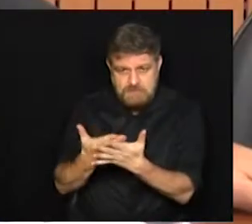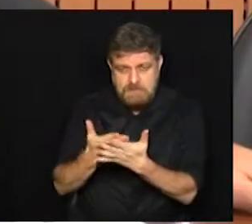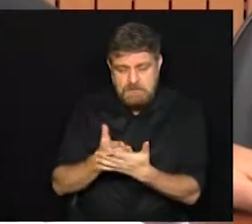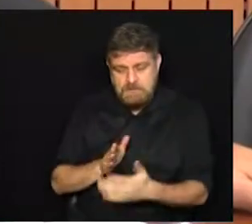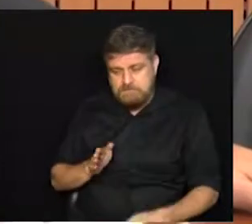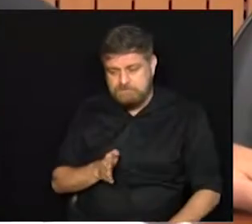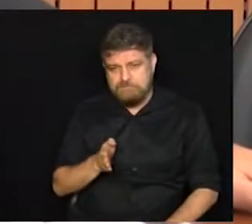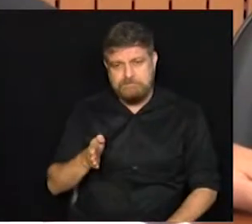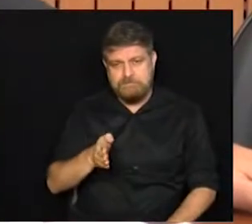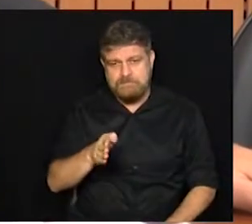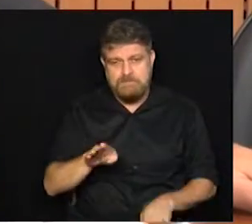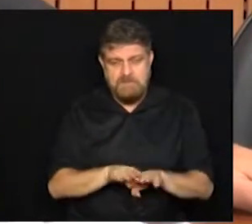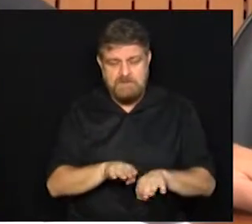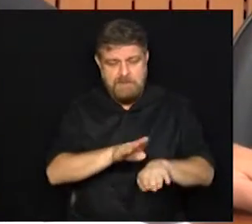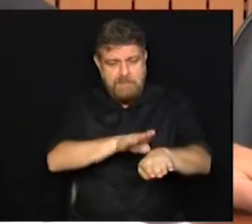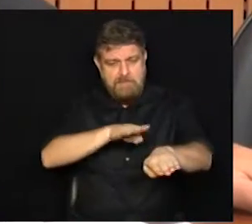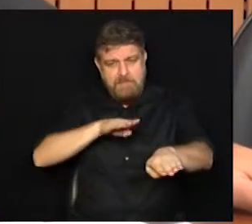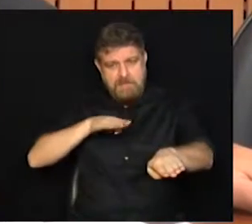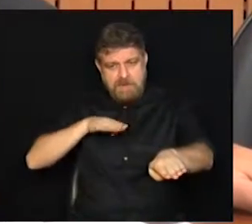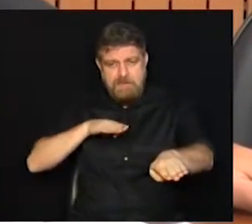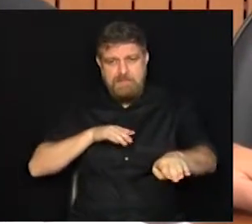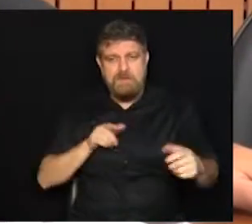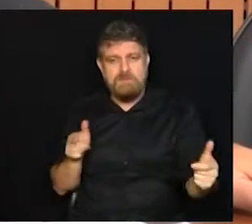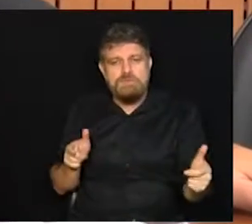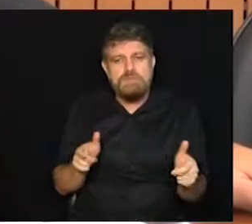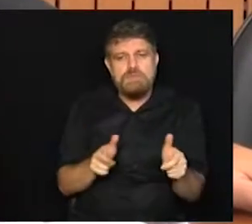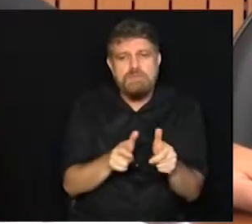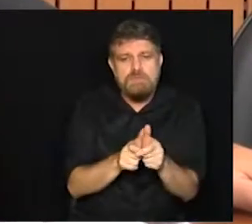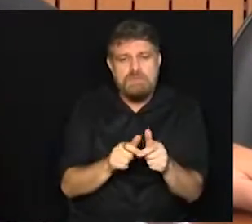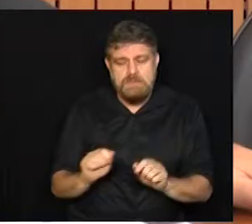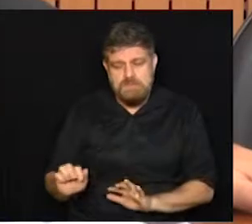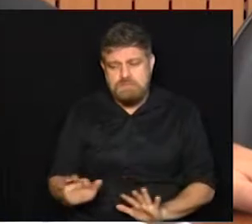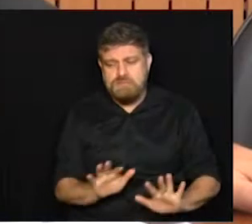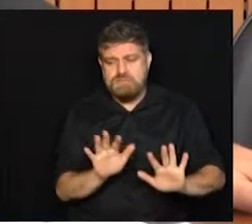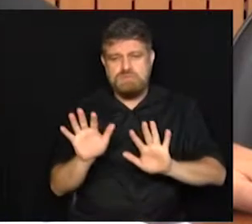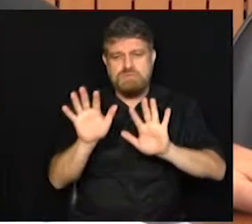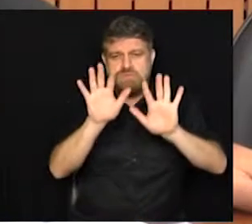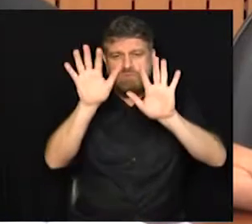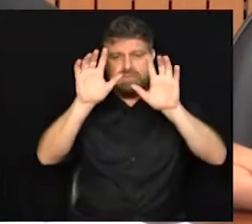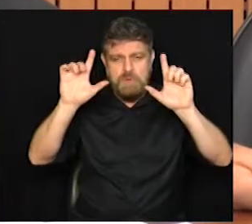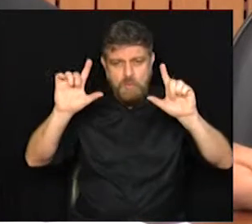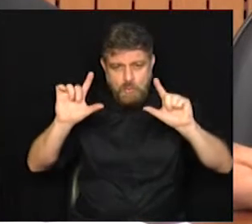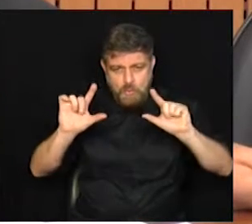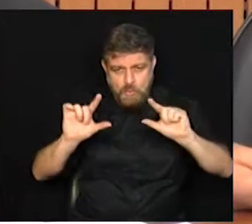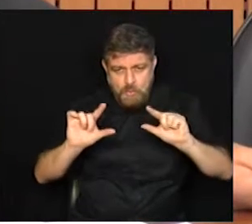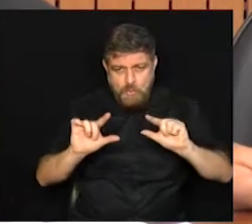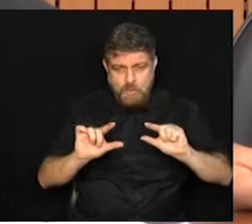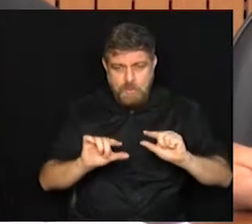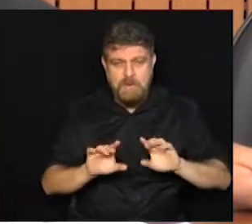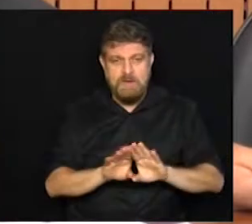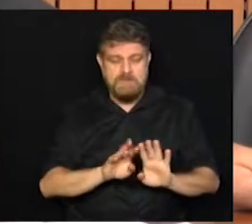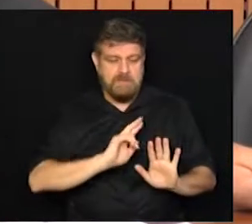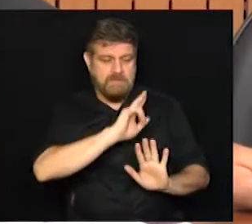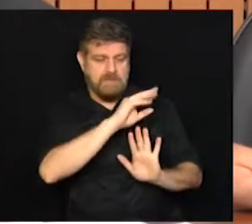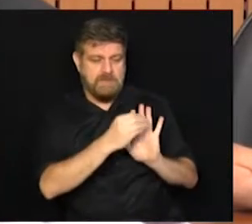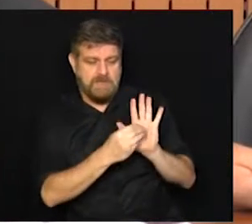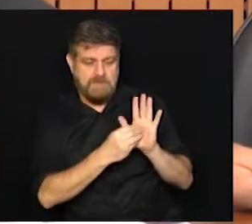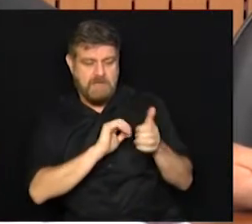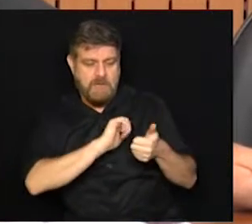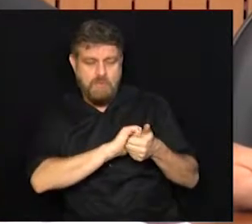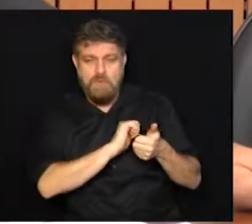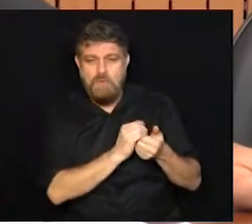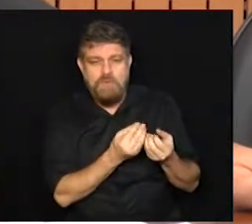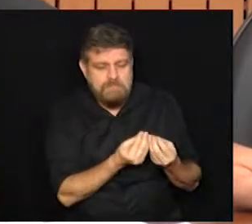diminuindo o trânsito, diminuindo a poluição e dando uma qualidade ambiental também, quanto